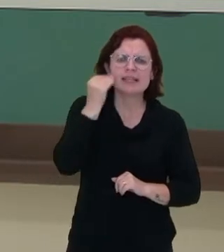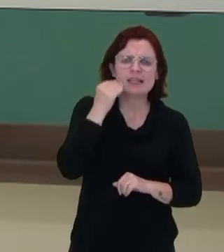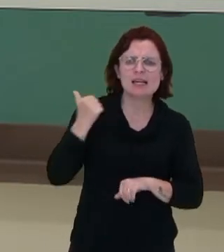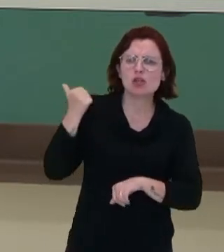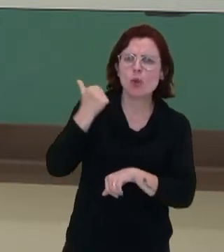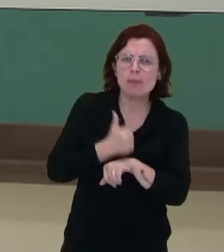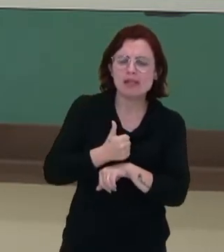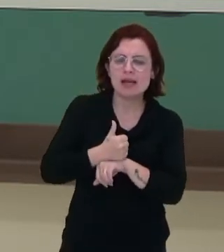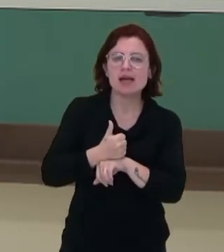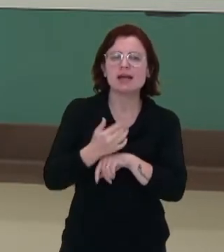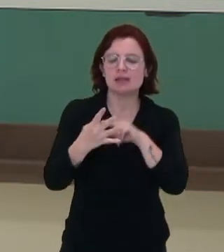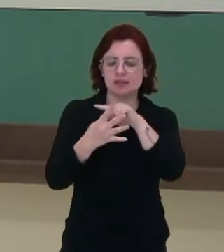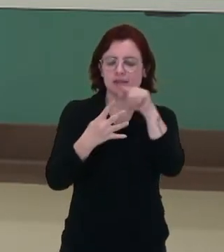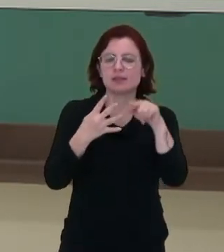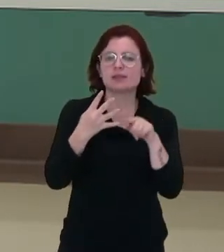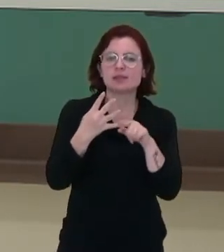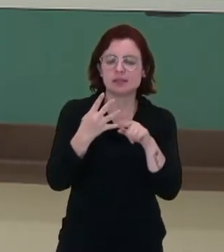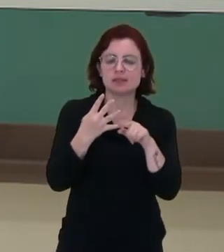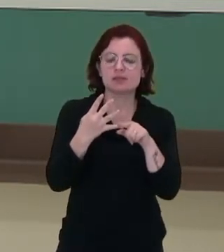aquelas quatro